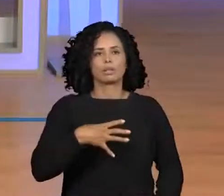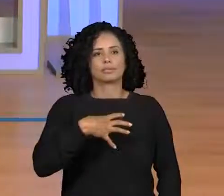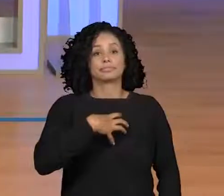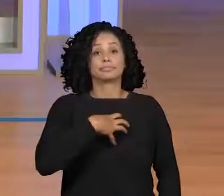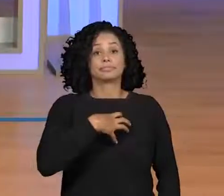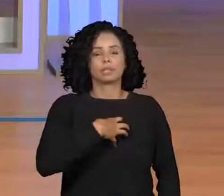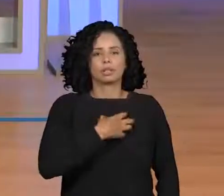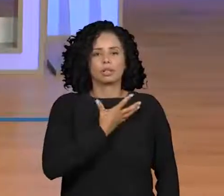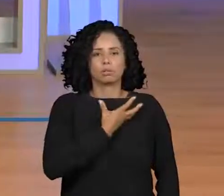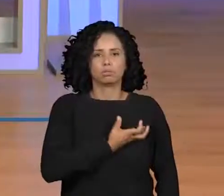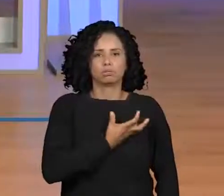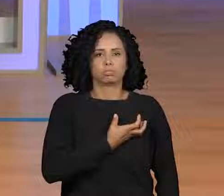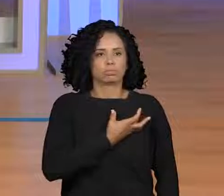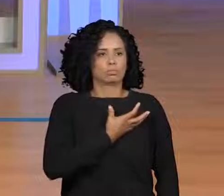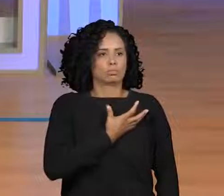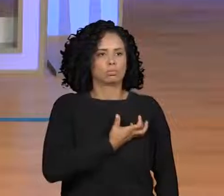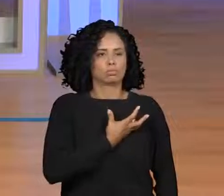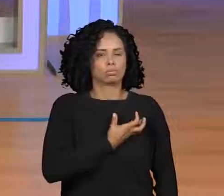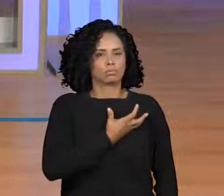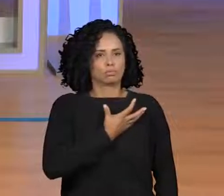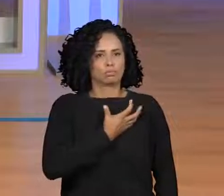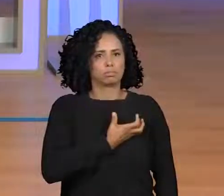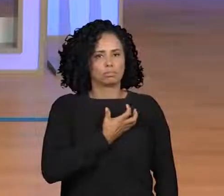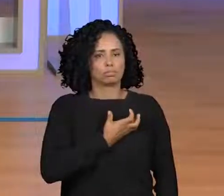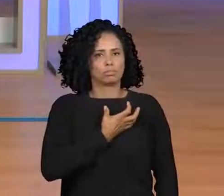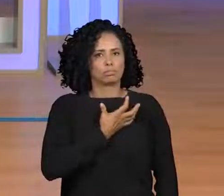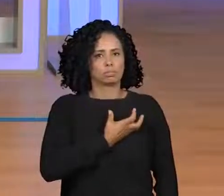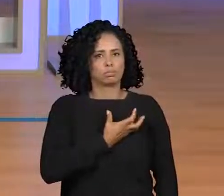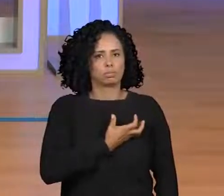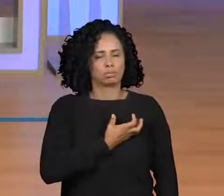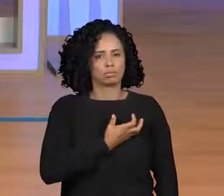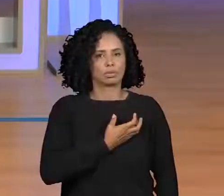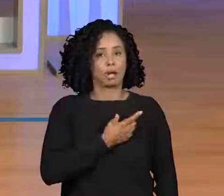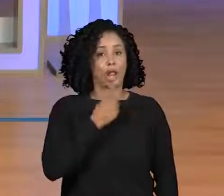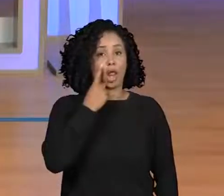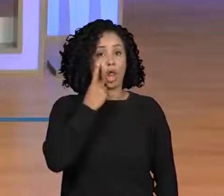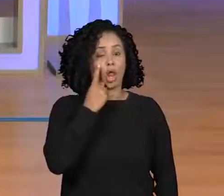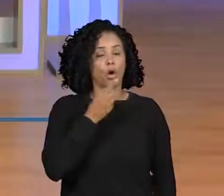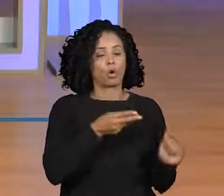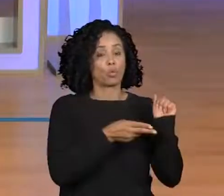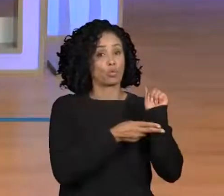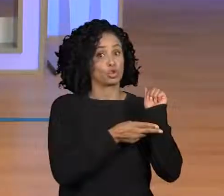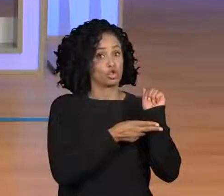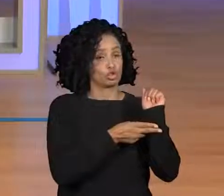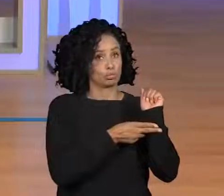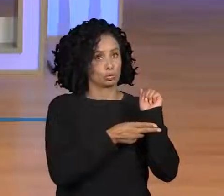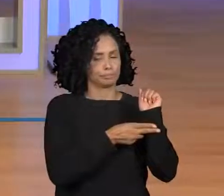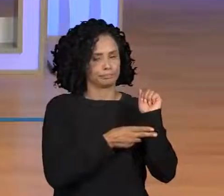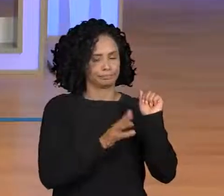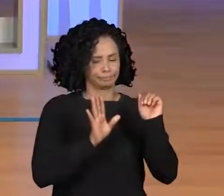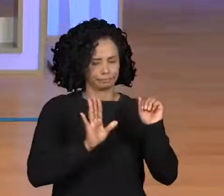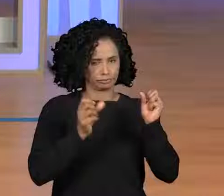eu escrevi aqui, eu quero deixar mais simples ainda esse ritmo aqui. O ritmo,